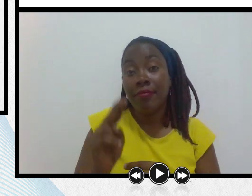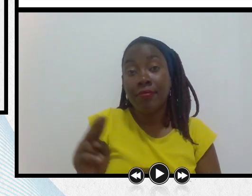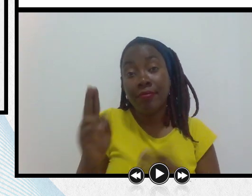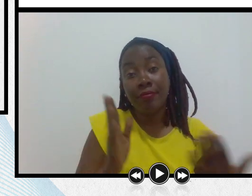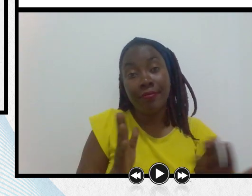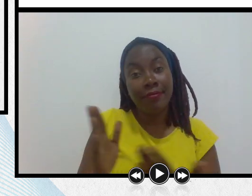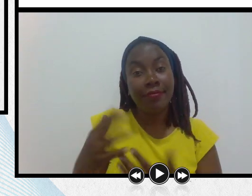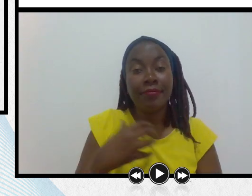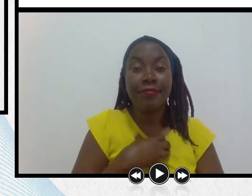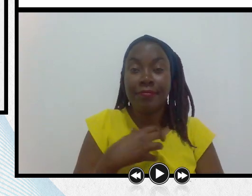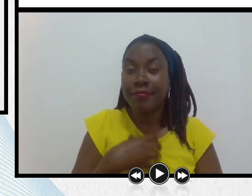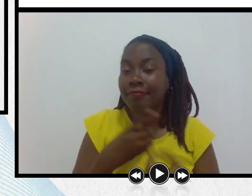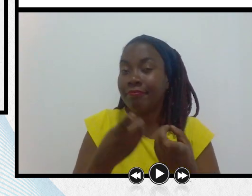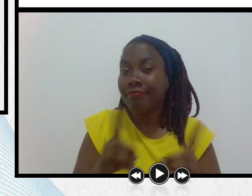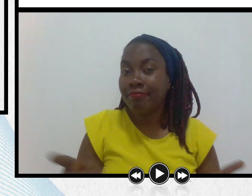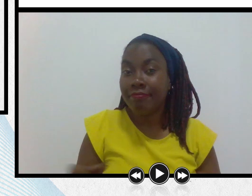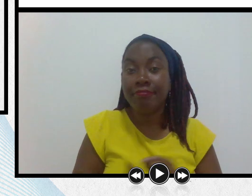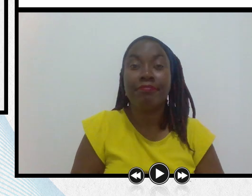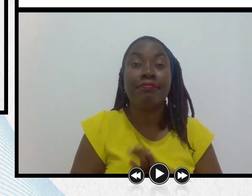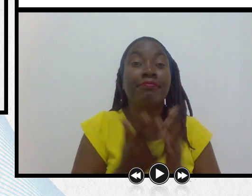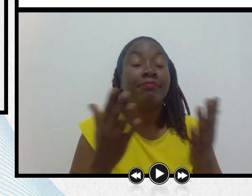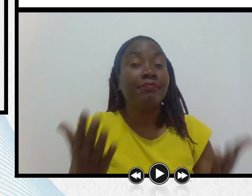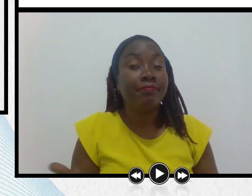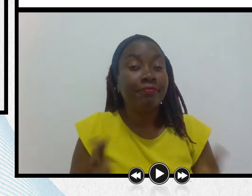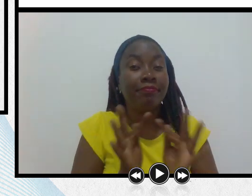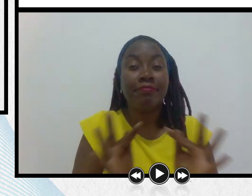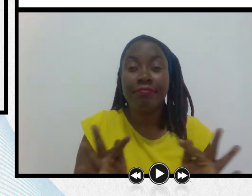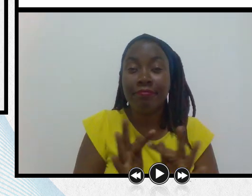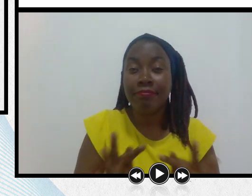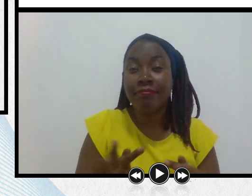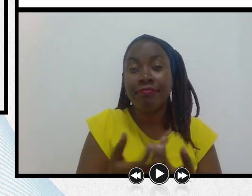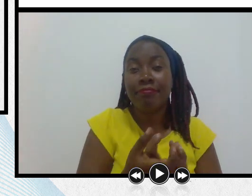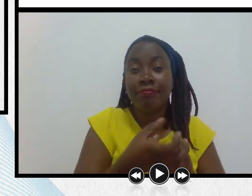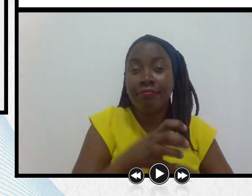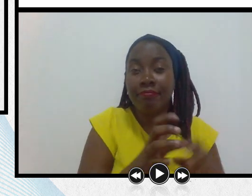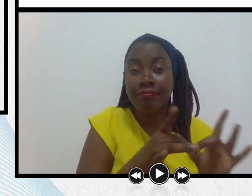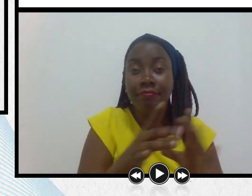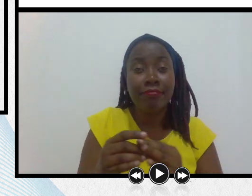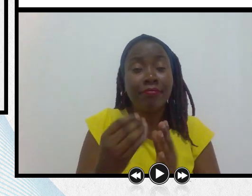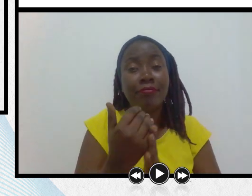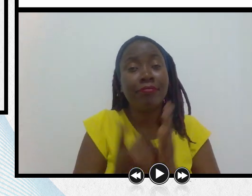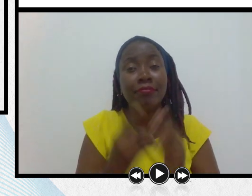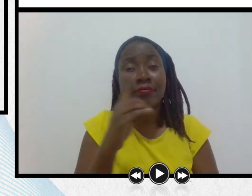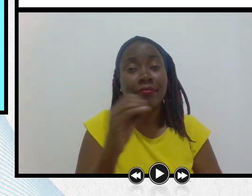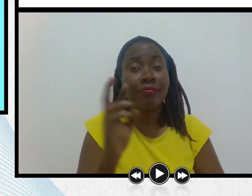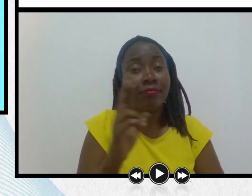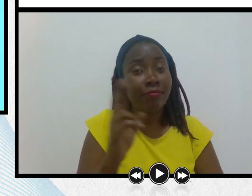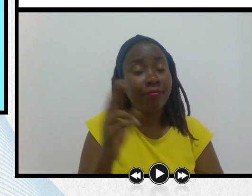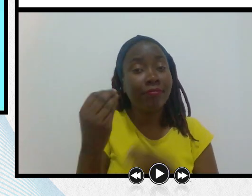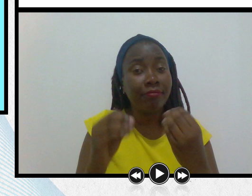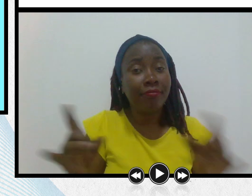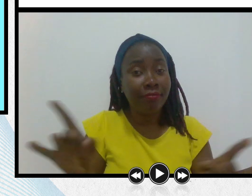desse clorador de uma maneira bastante didática. Então, é um sisteminha simples, tubos, conexões, menos de R$ 100 se monta um clorador como esse,